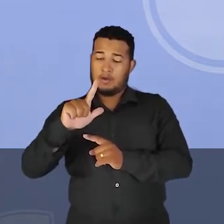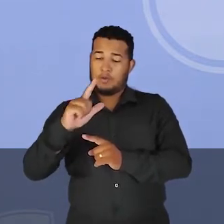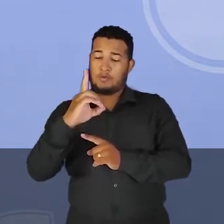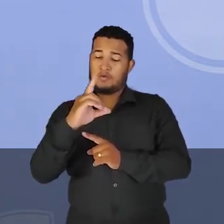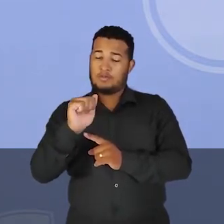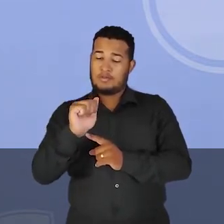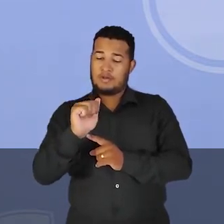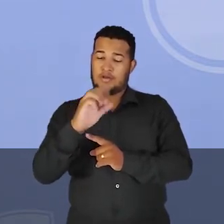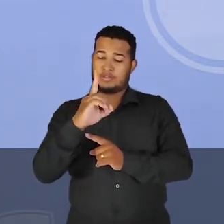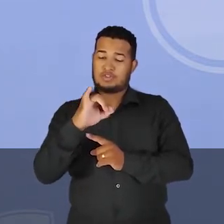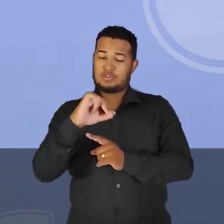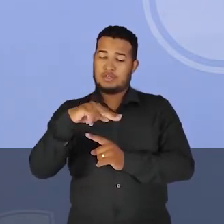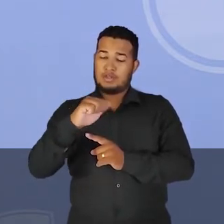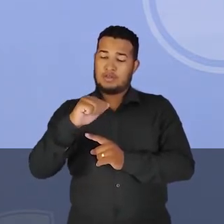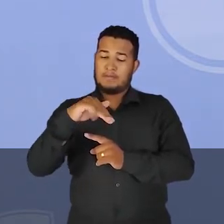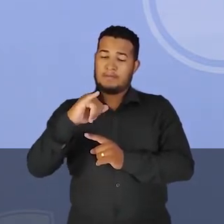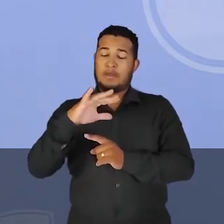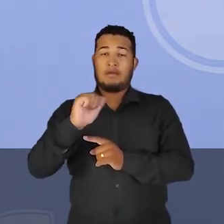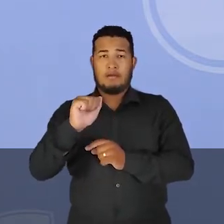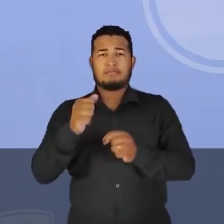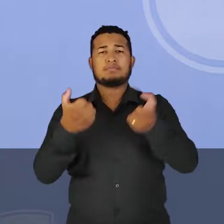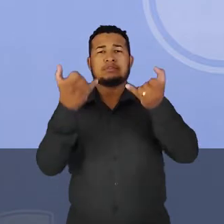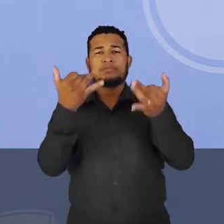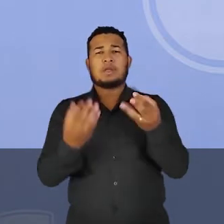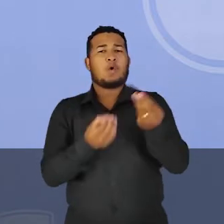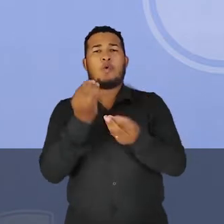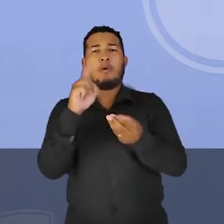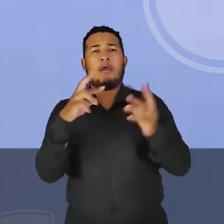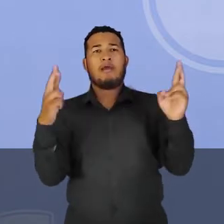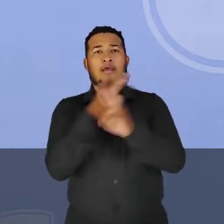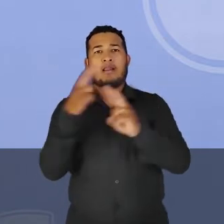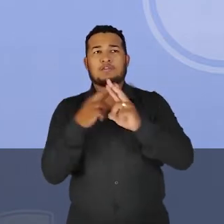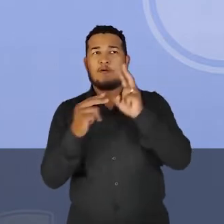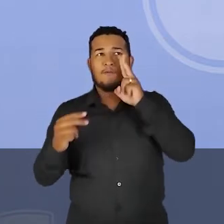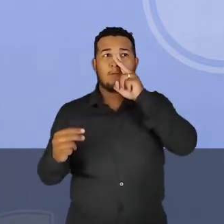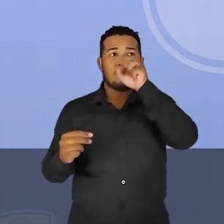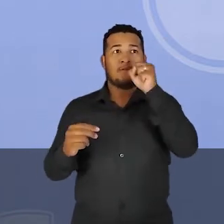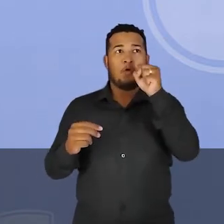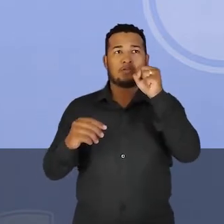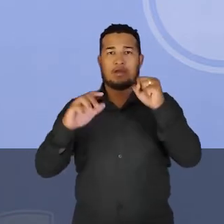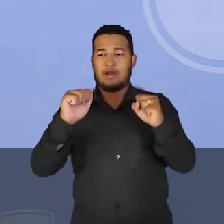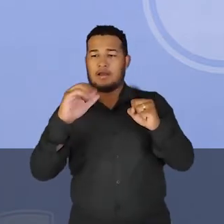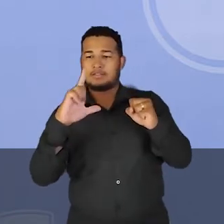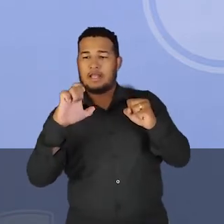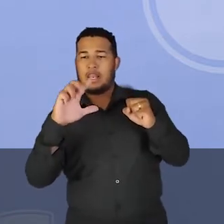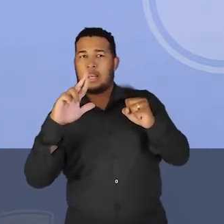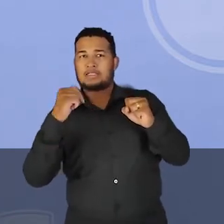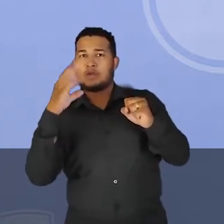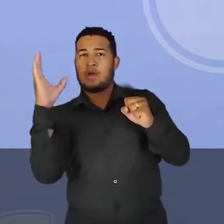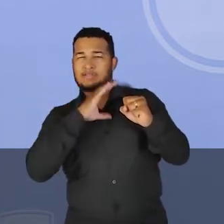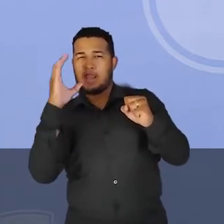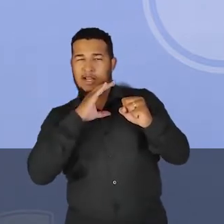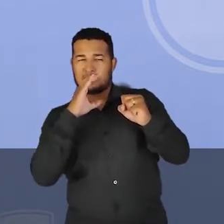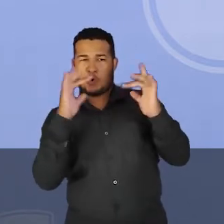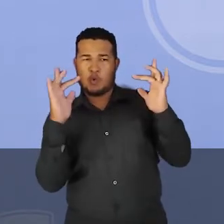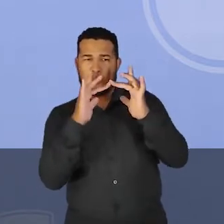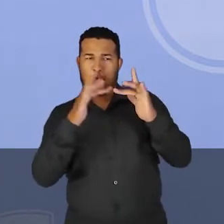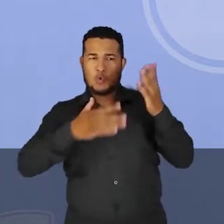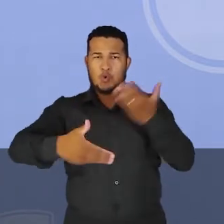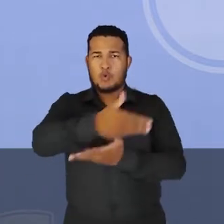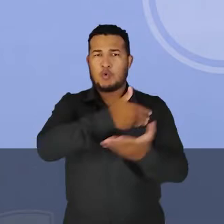a força se relaciona com a aceleração. Não só com a aceleração, mas com outro ente